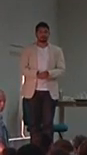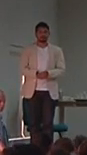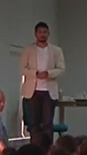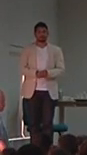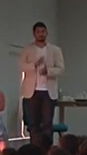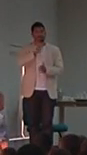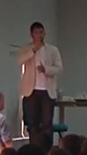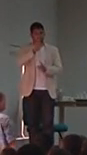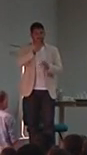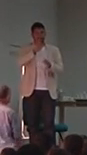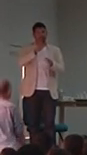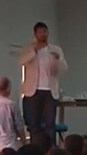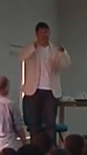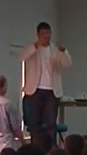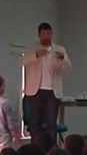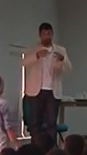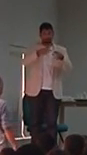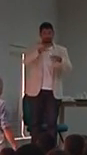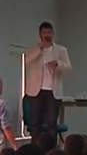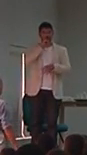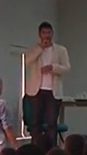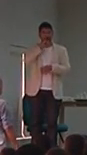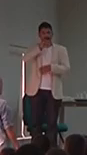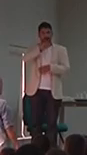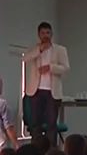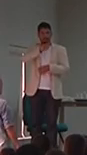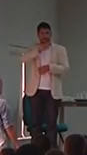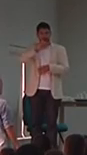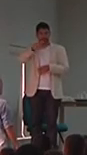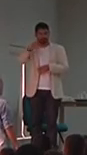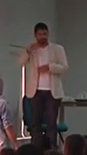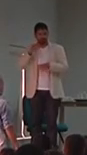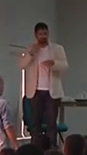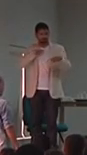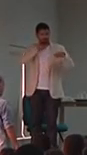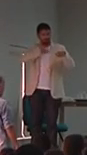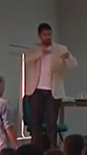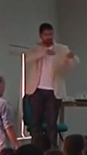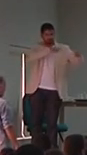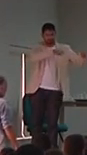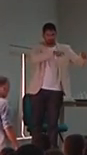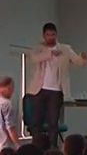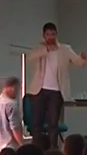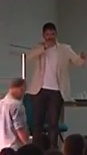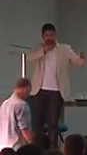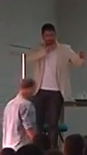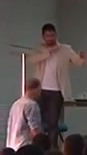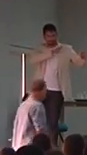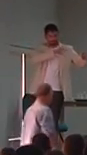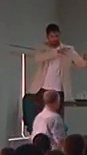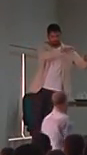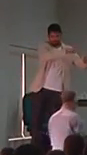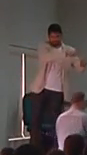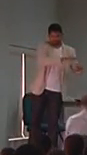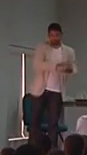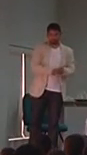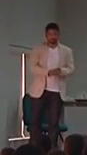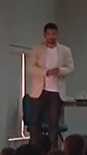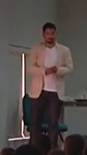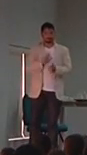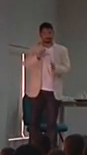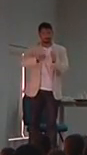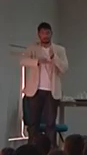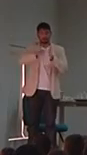só corrigindo, por ordem alfabética os assentos, me foi informado isso, e eu estou fazendo a primeira